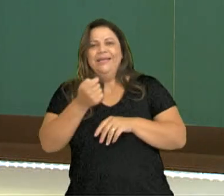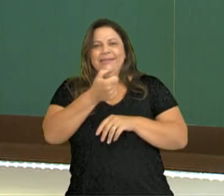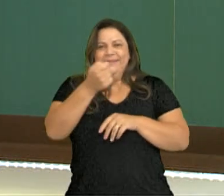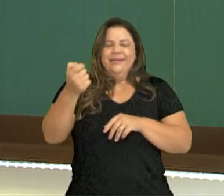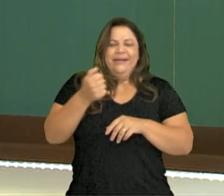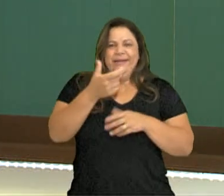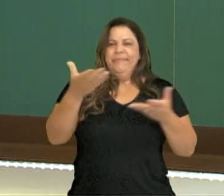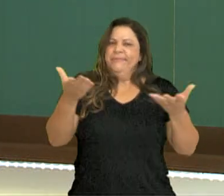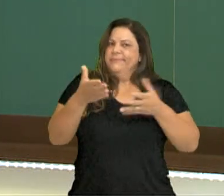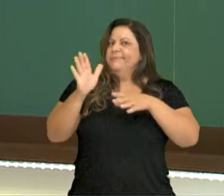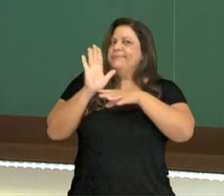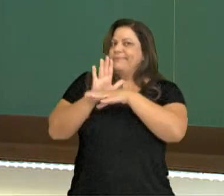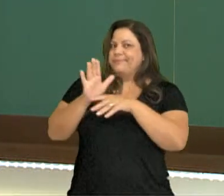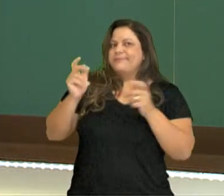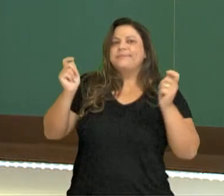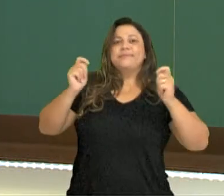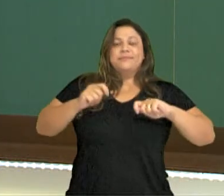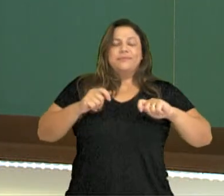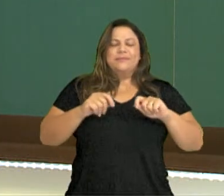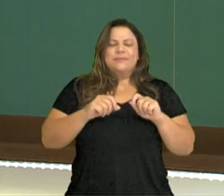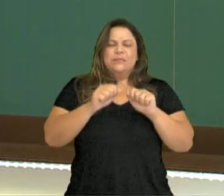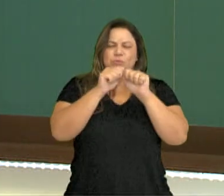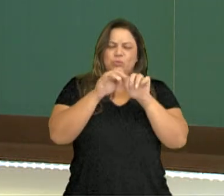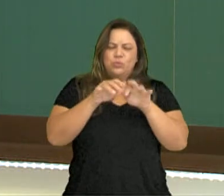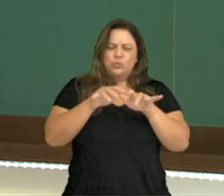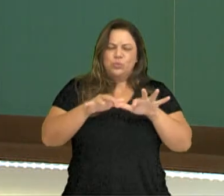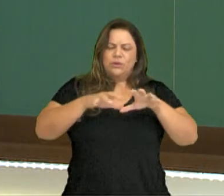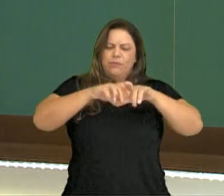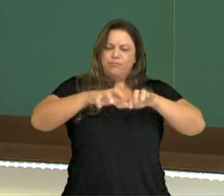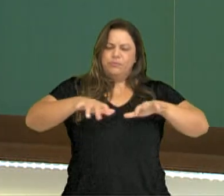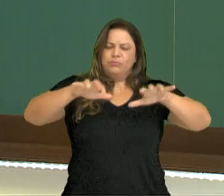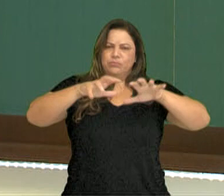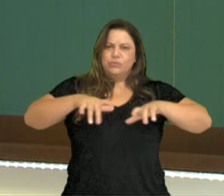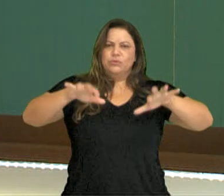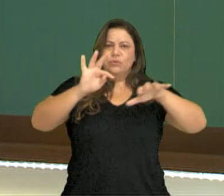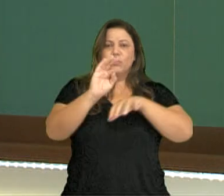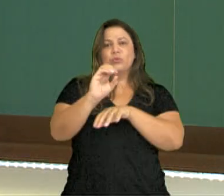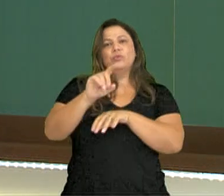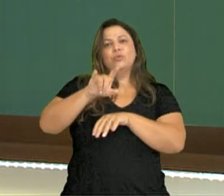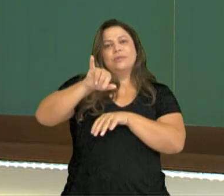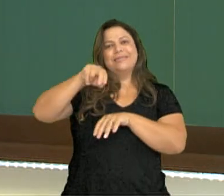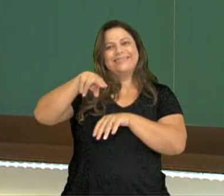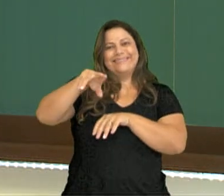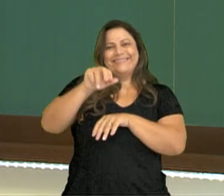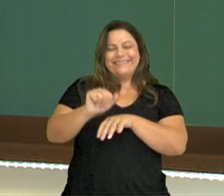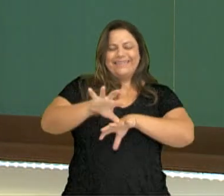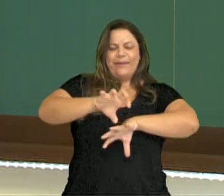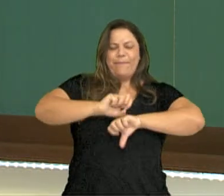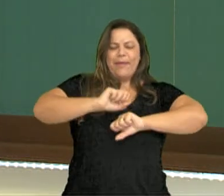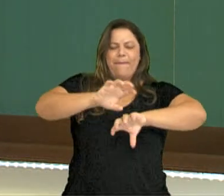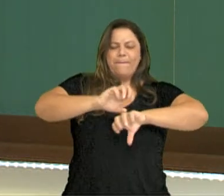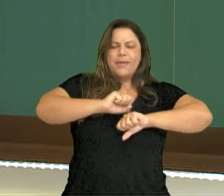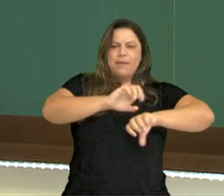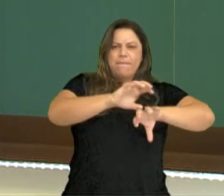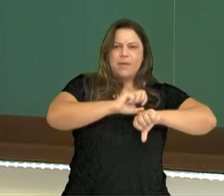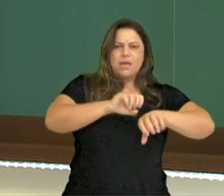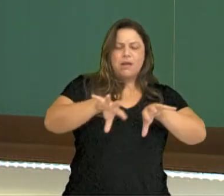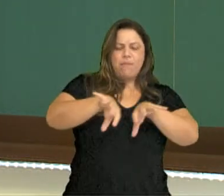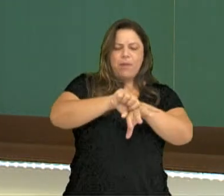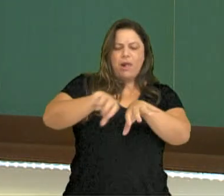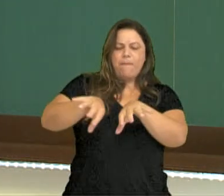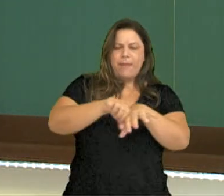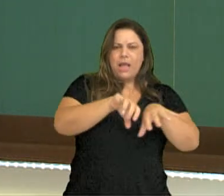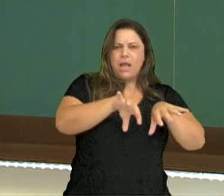Isso contribui para que essa toxina produzida por essas algas, então, sejam absorvidas por organismos